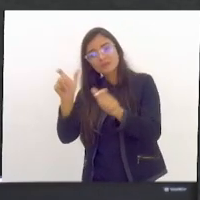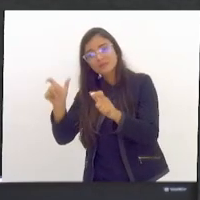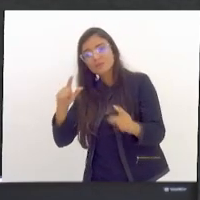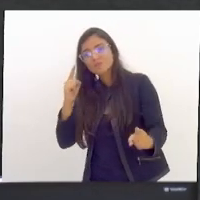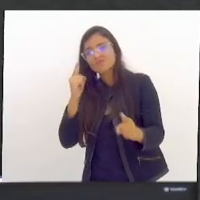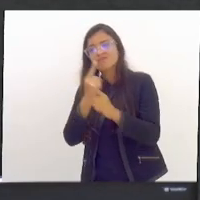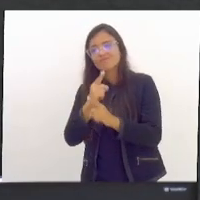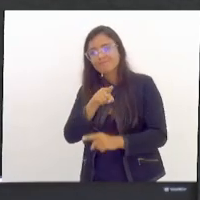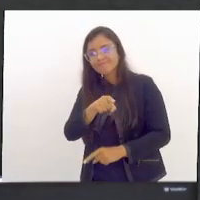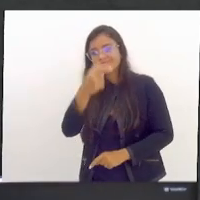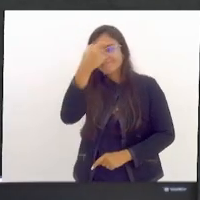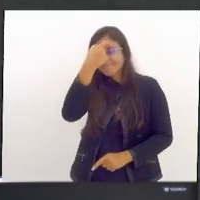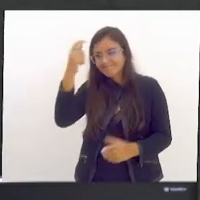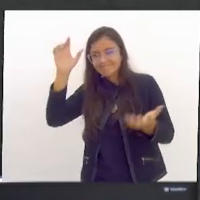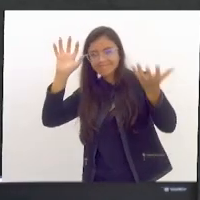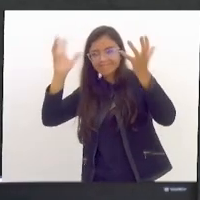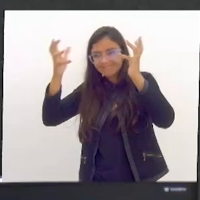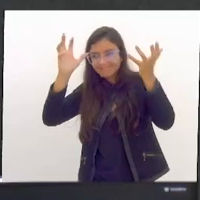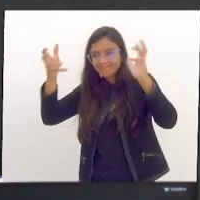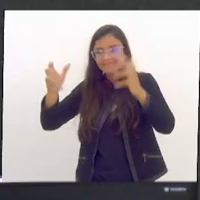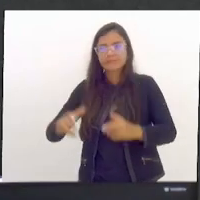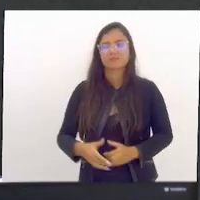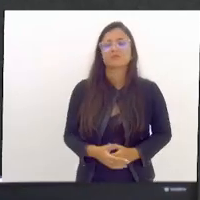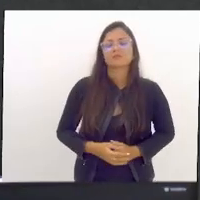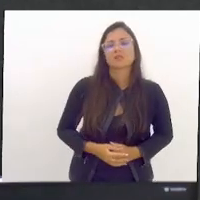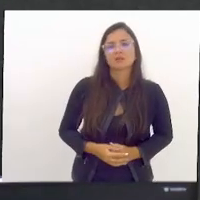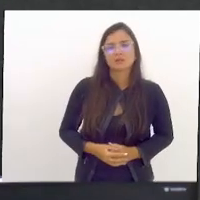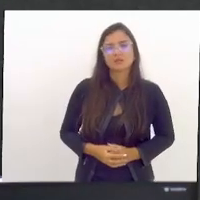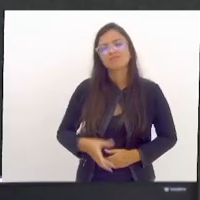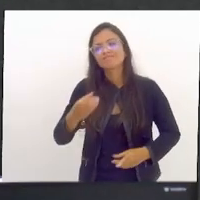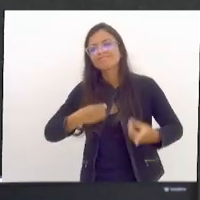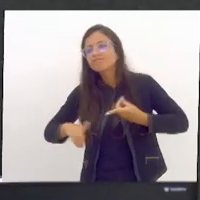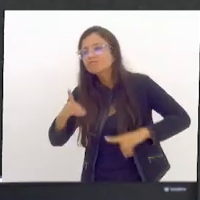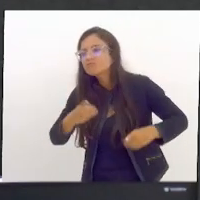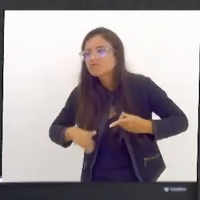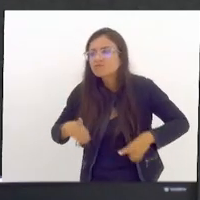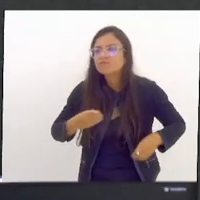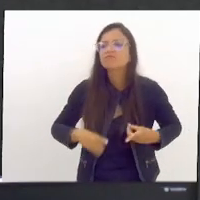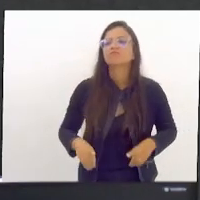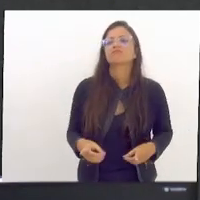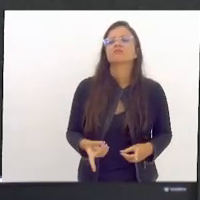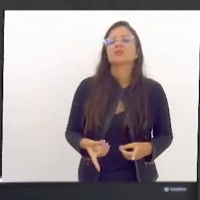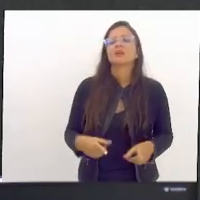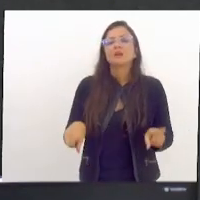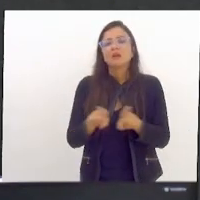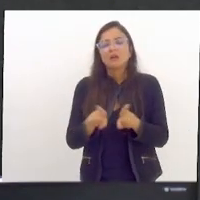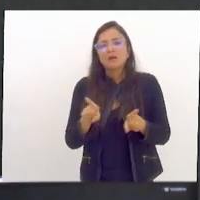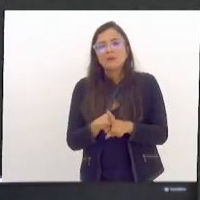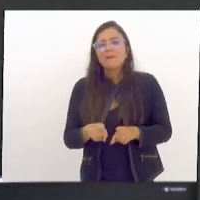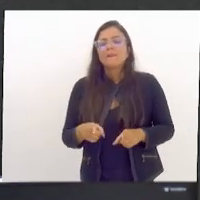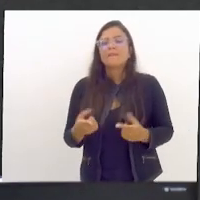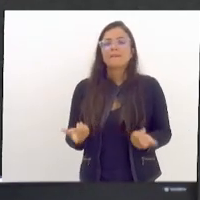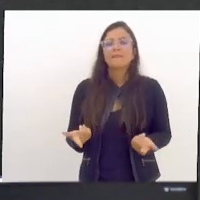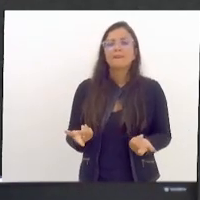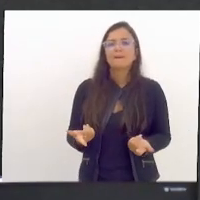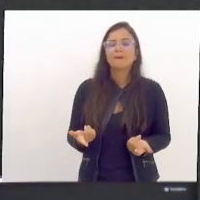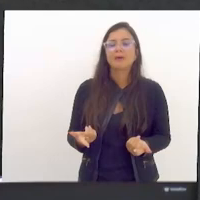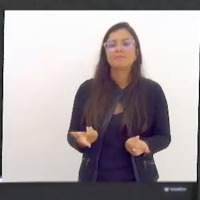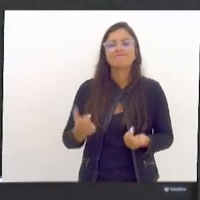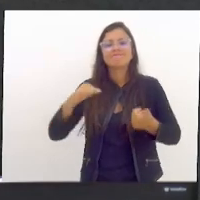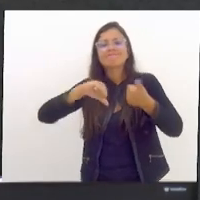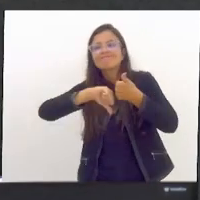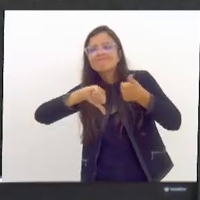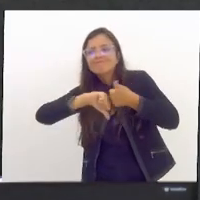diagnóstico de transtorno mental, de depressão, de transtorno afetivo